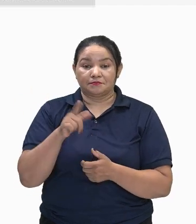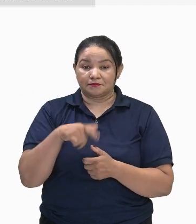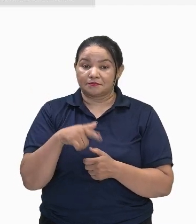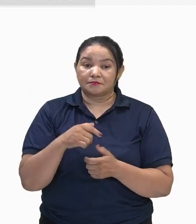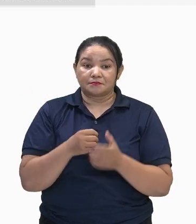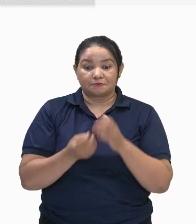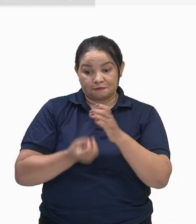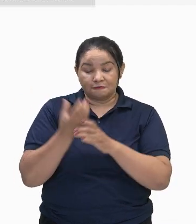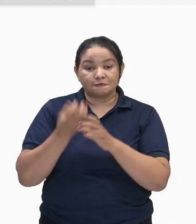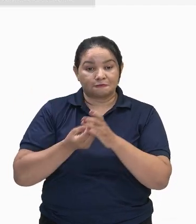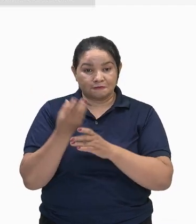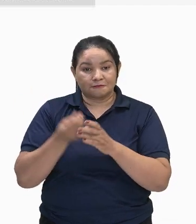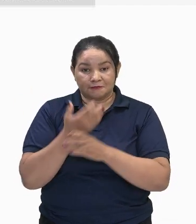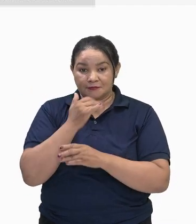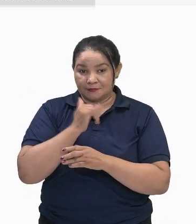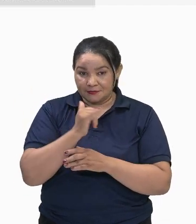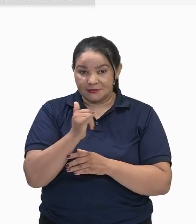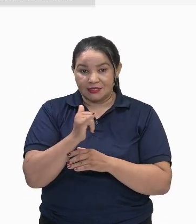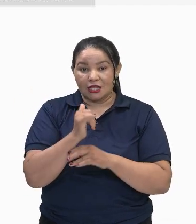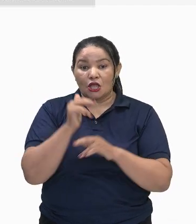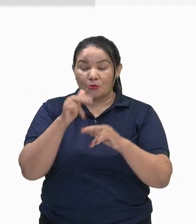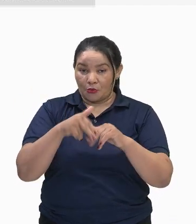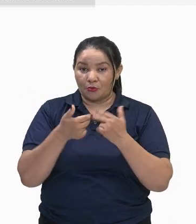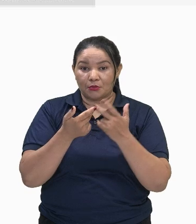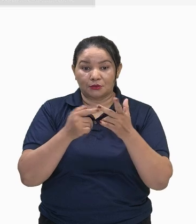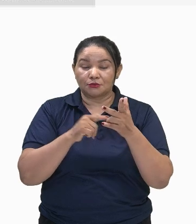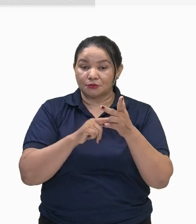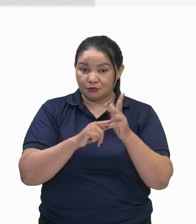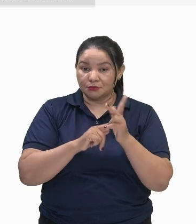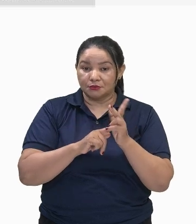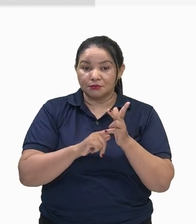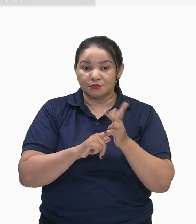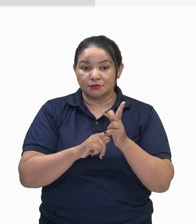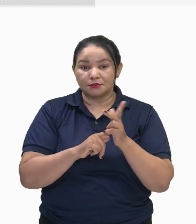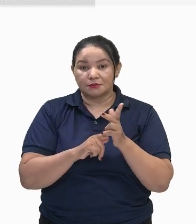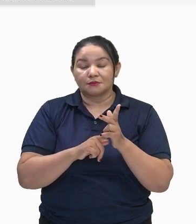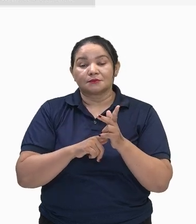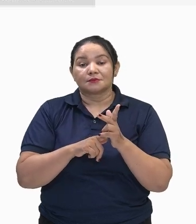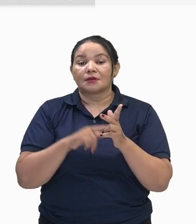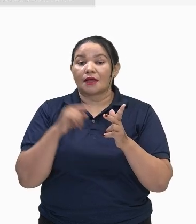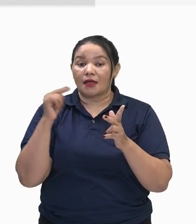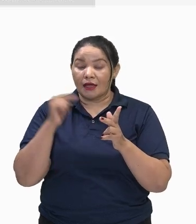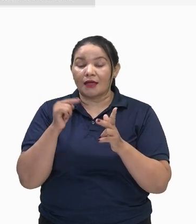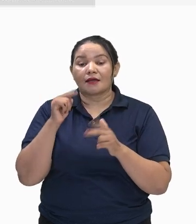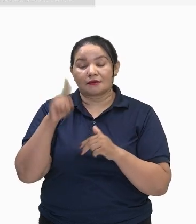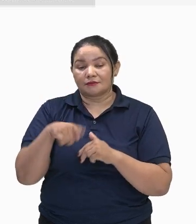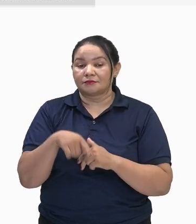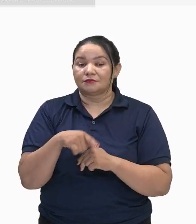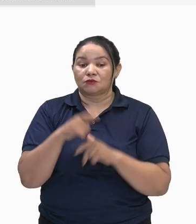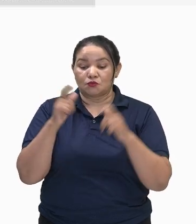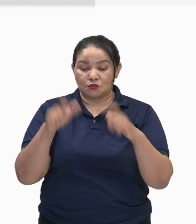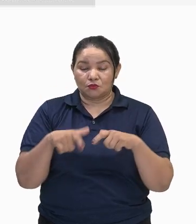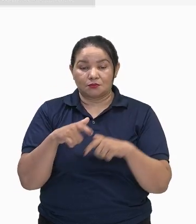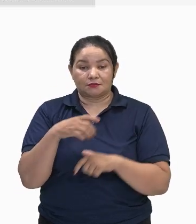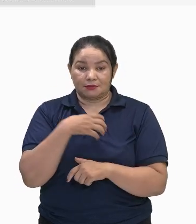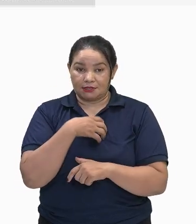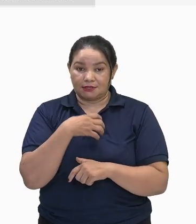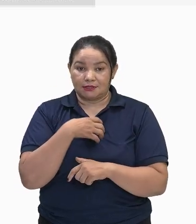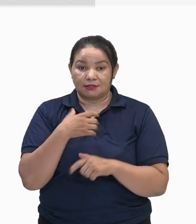a maior geradora de eletricidade a partir da energia eólica do Brasil, seguida